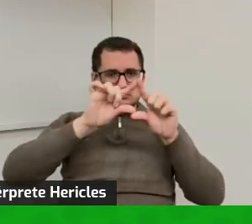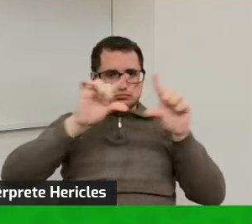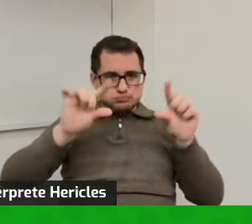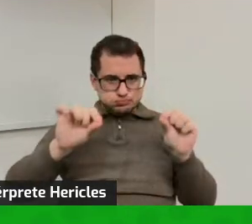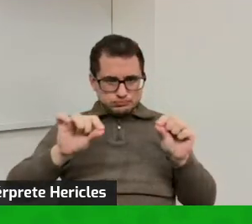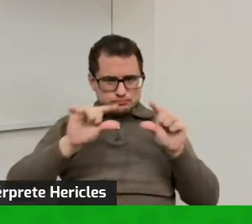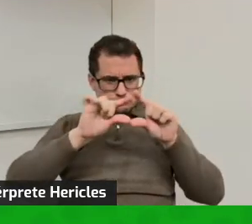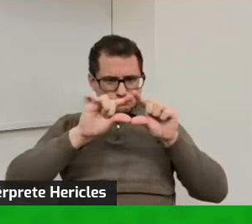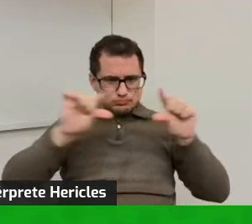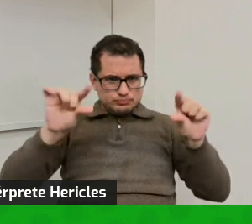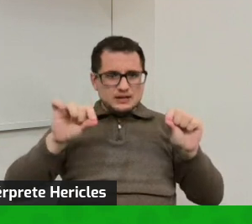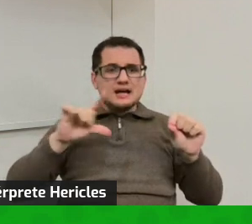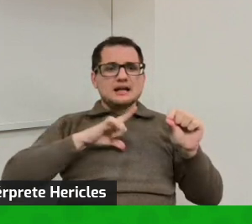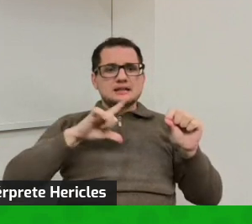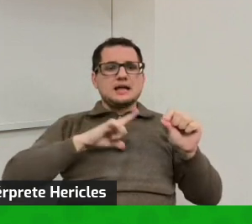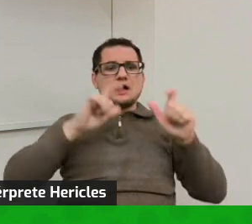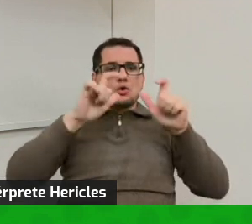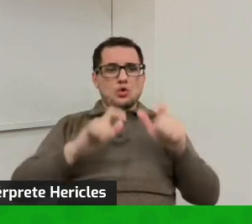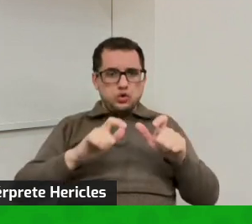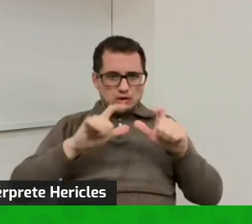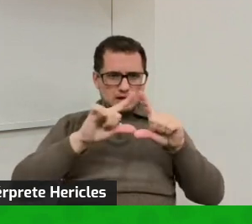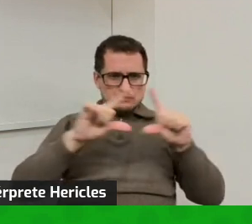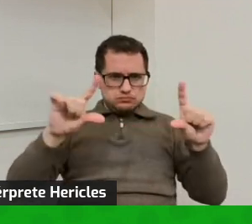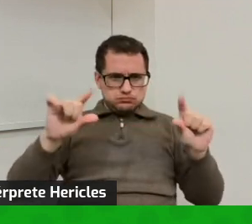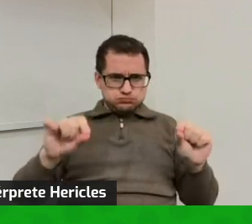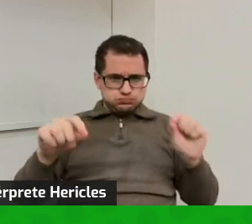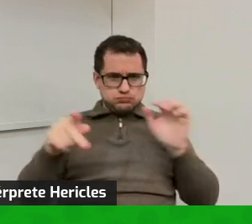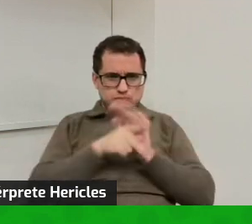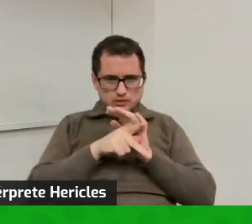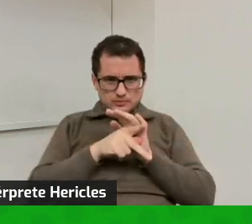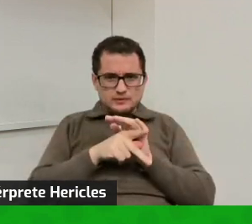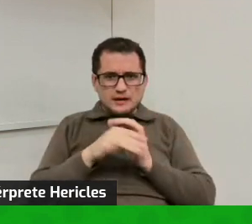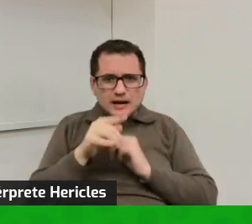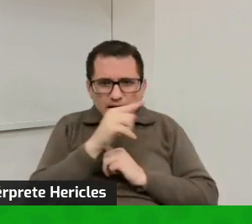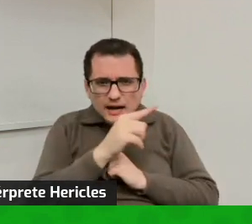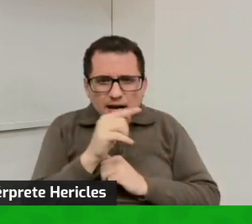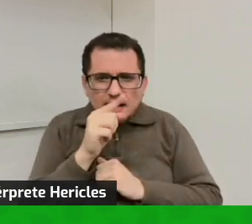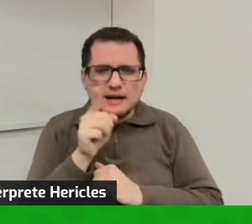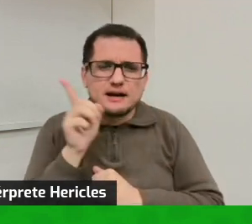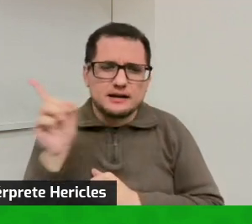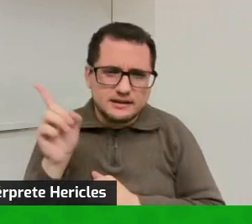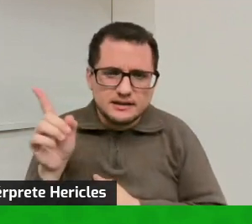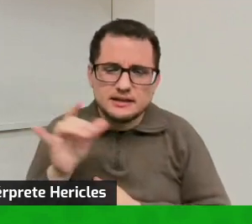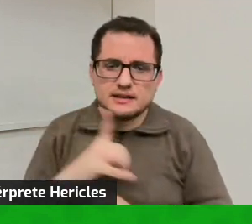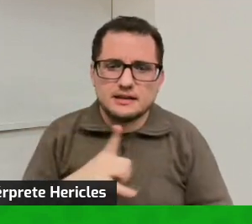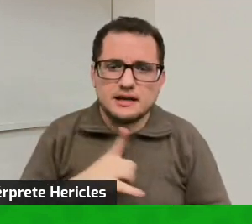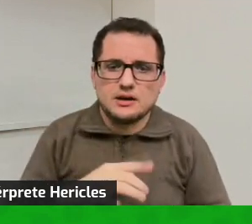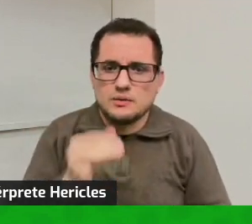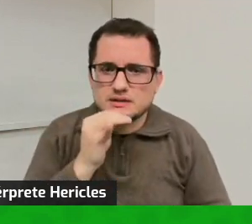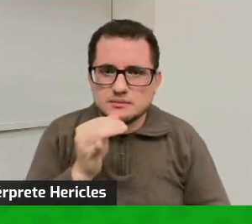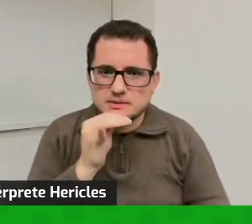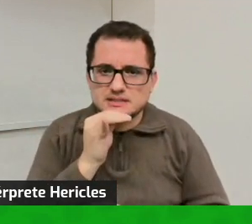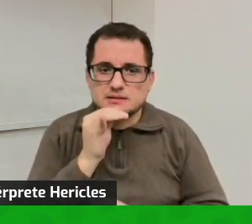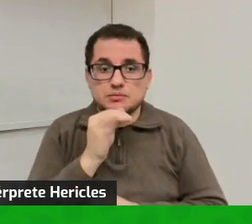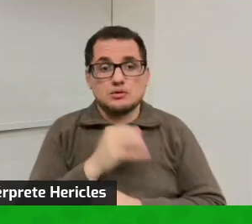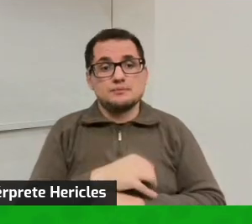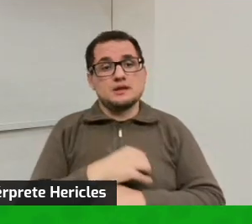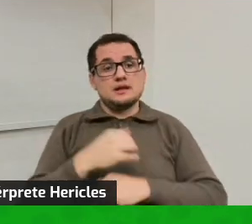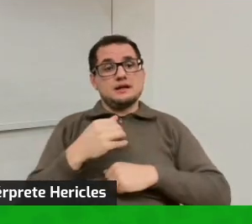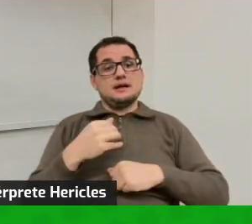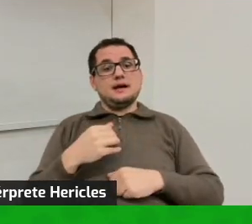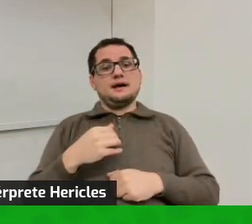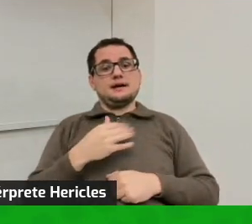já específico, que é escrito dentro do Word, né? Então, aqui tem até um exemplo de campos, que é prezado, e você coloca o nome entre as